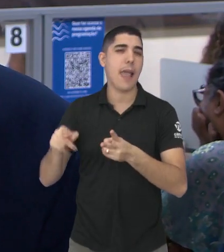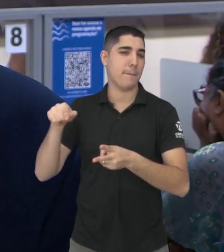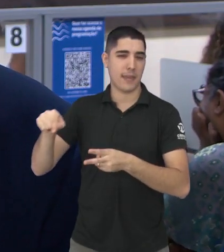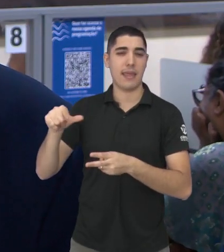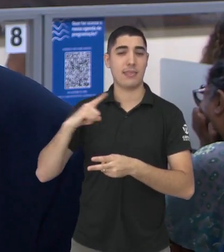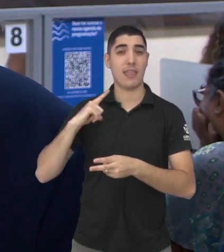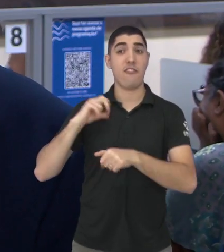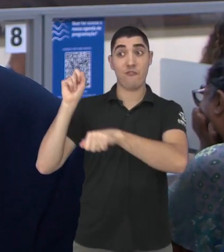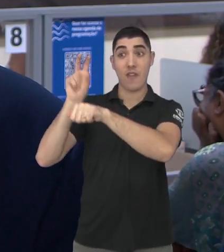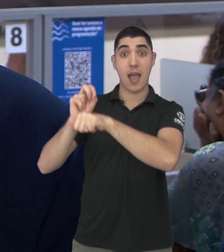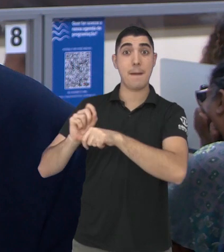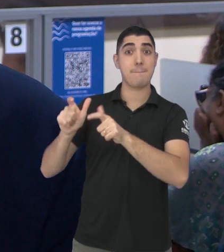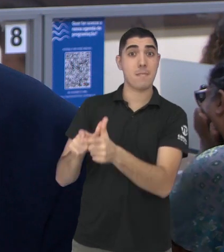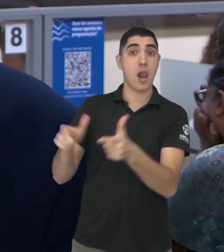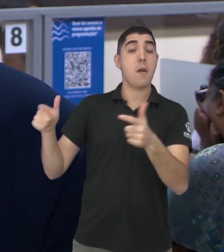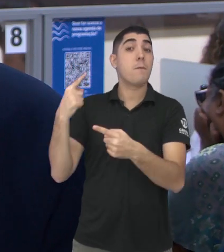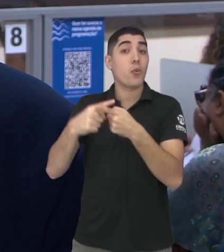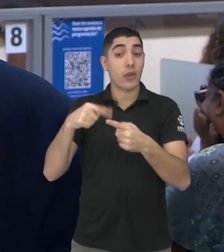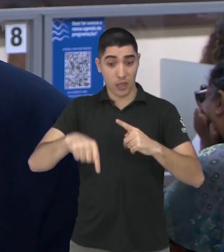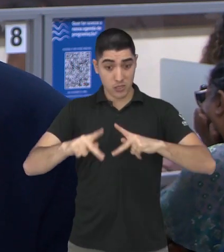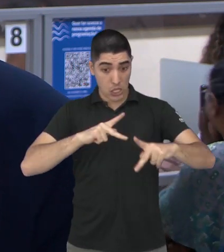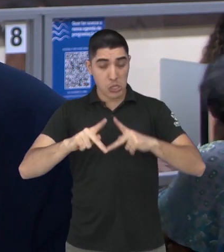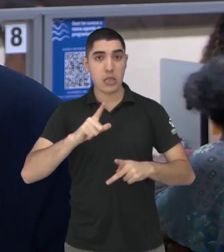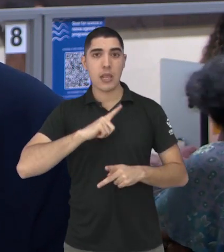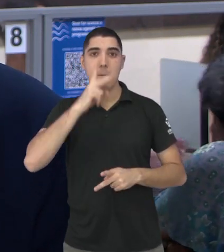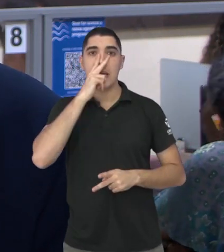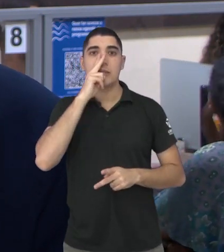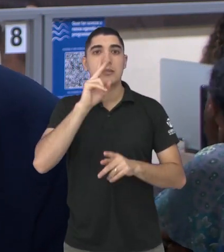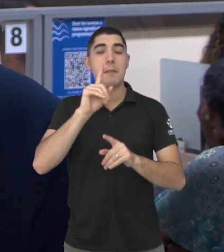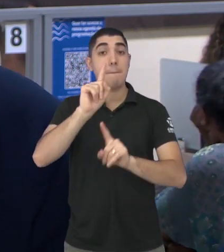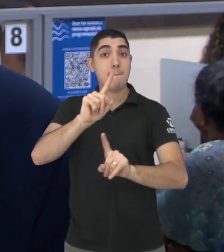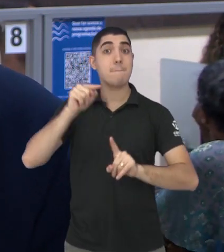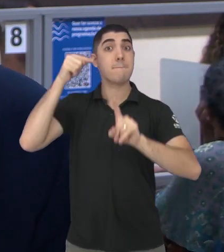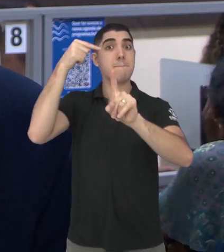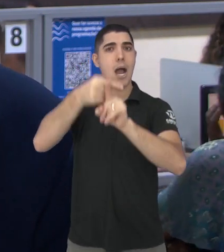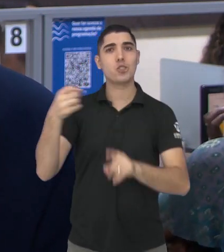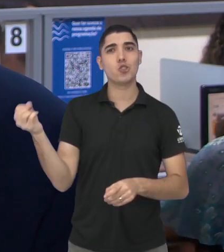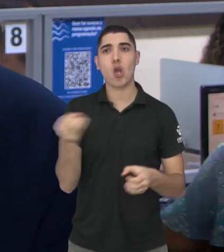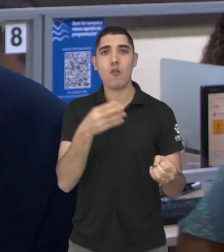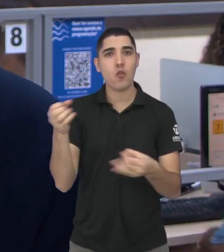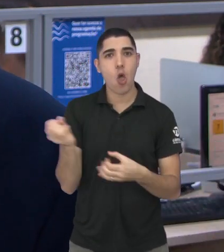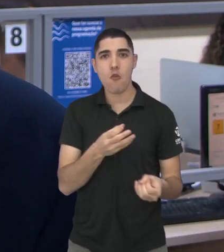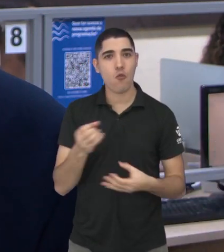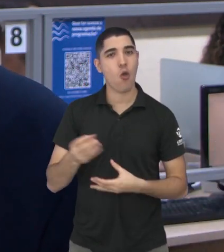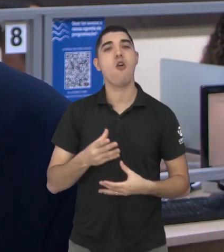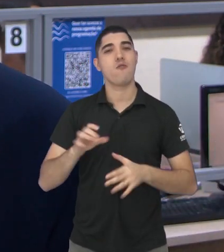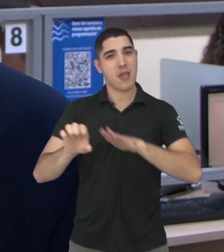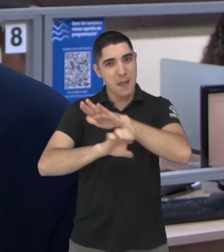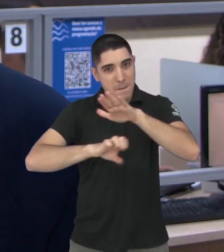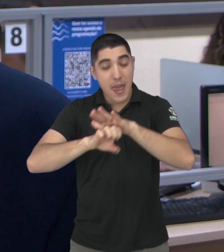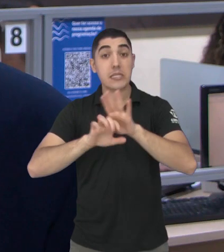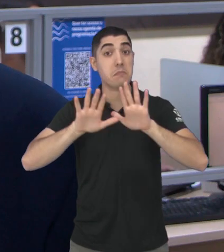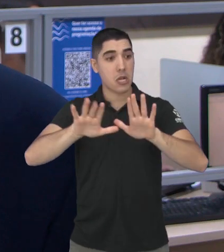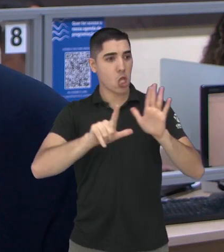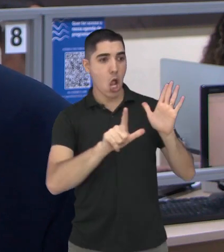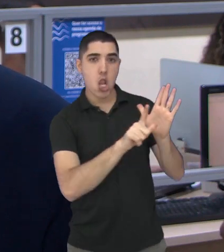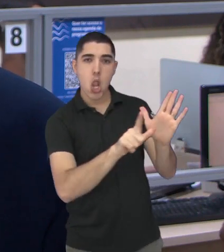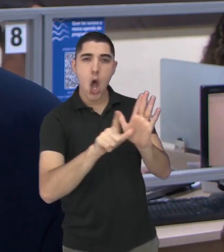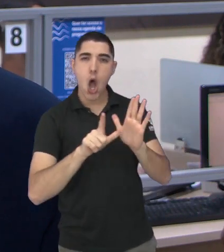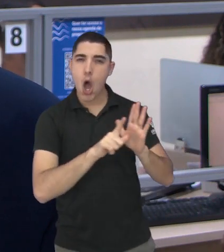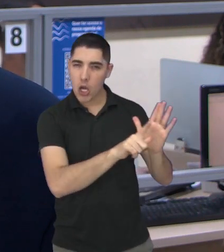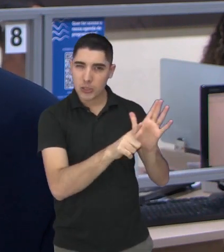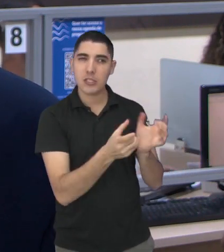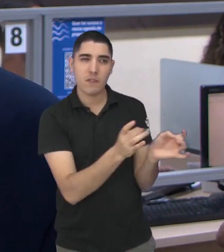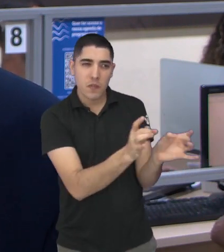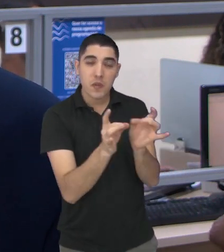né ele dera o número de vagas porque a cidade cada vez mais se consolida como centro de serviço para toda a macrorregião Mas o